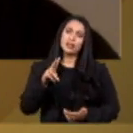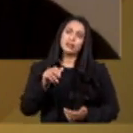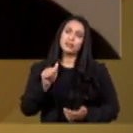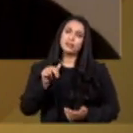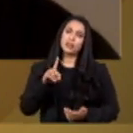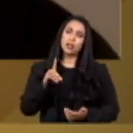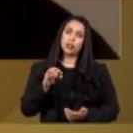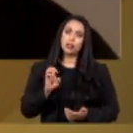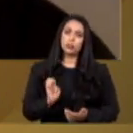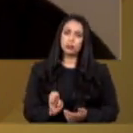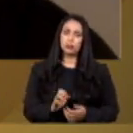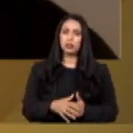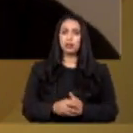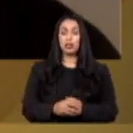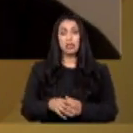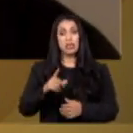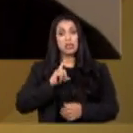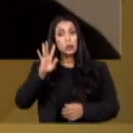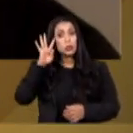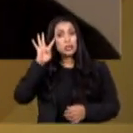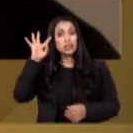cartões de ocorrência